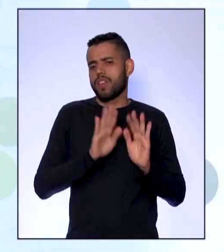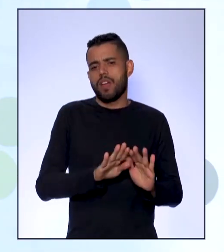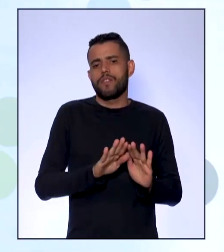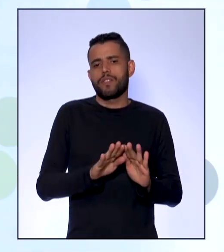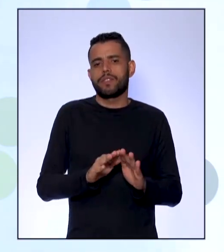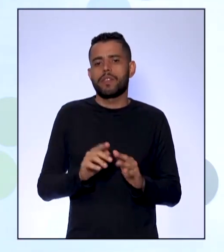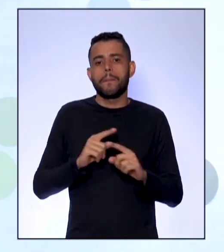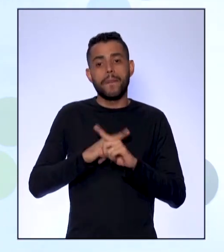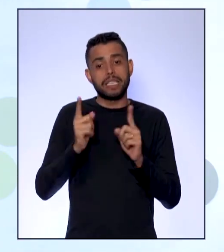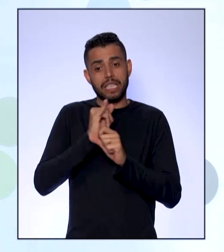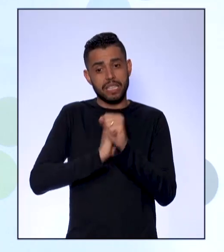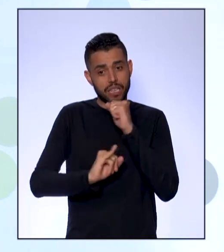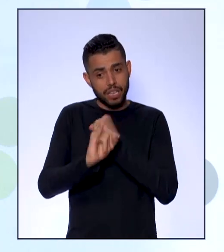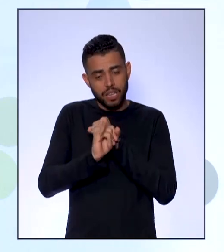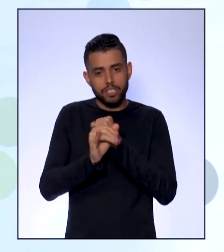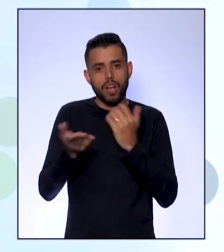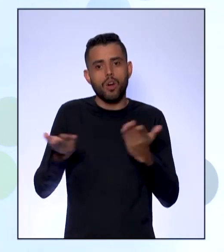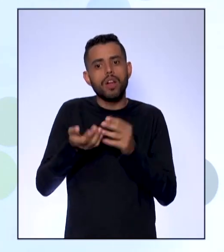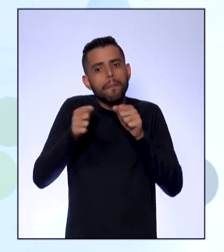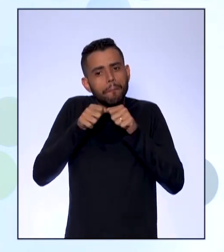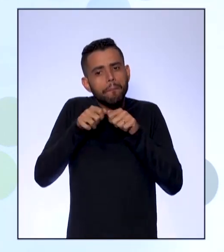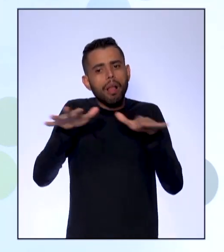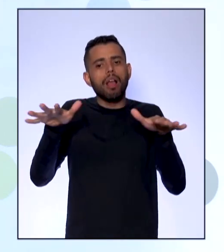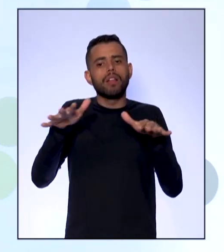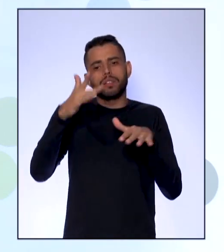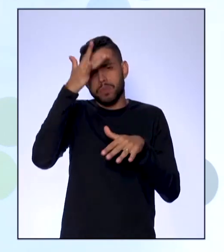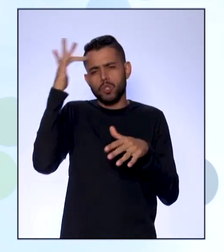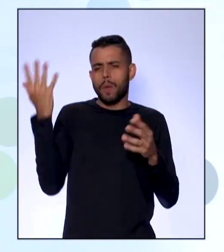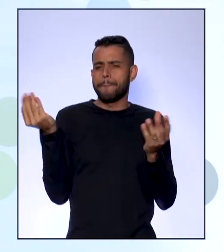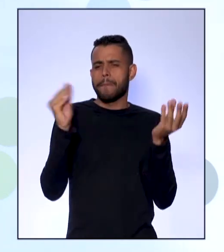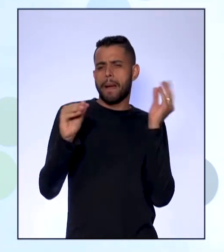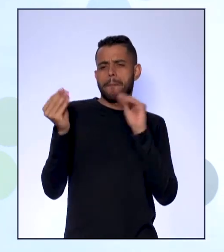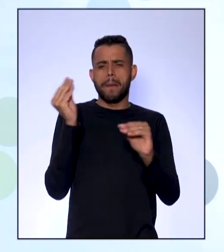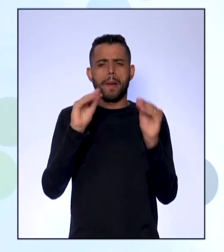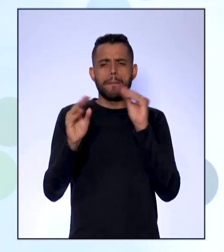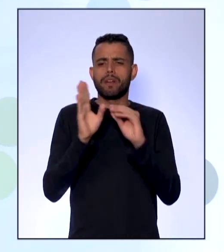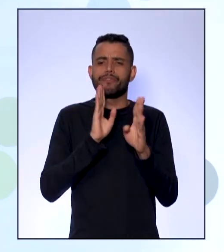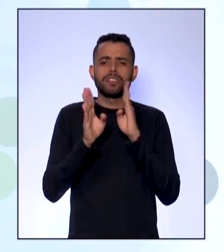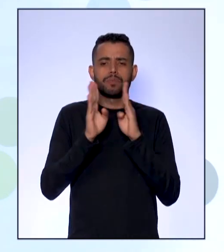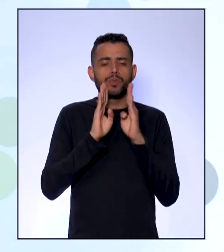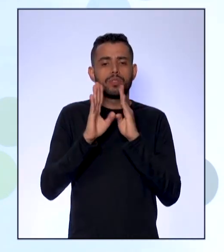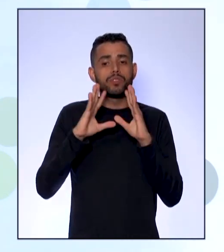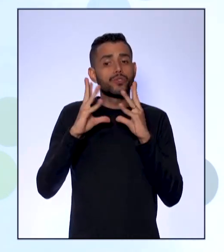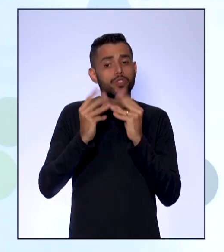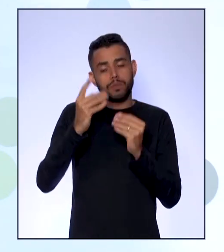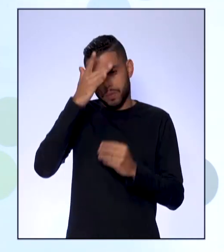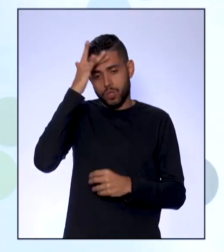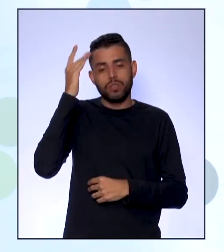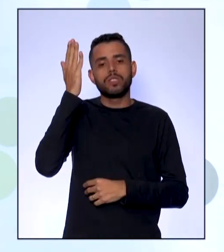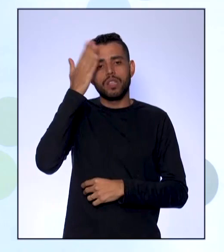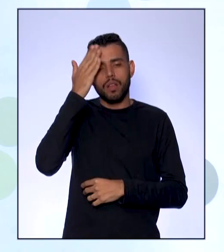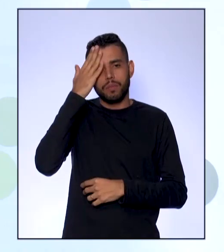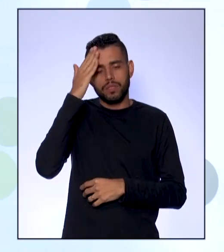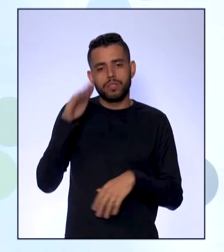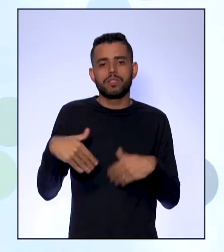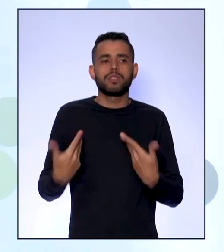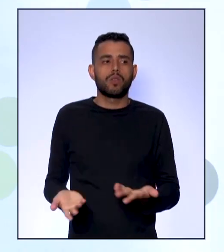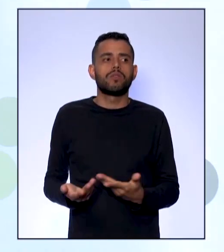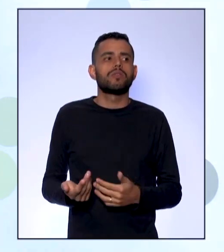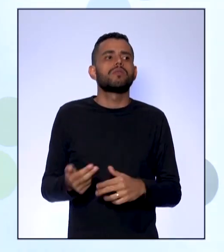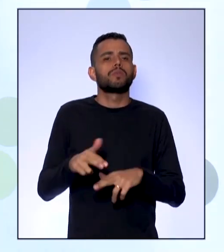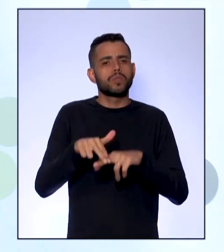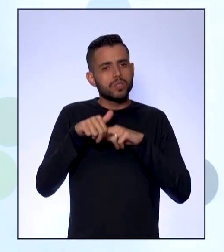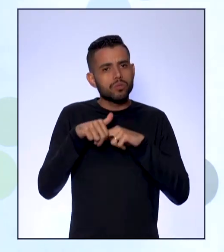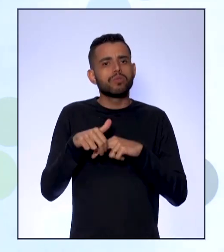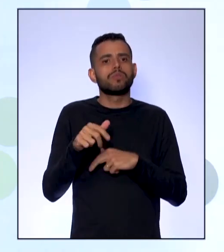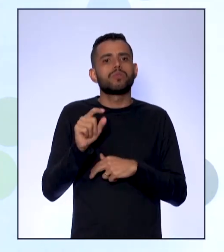Com a internet, esse bullying agora é geral. Todo mundo pode postar uma coisa no Facebook e todo mundo ficar sabendo, né? Então, com isso